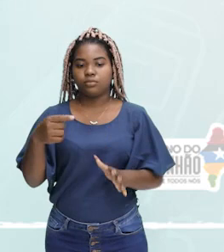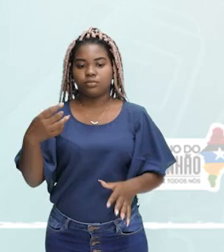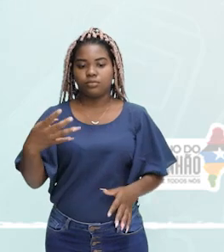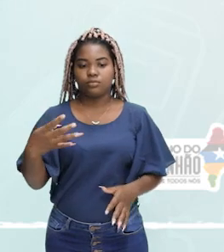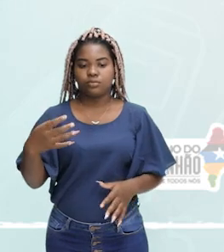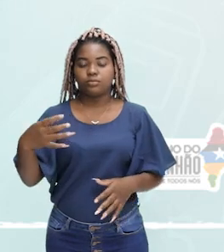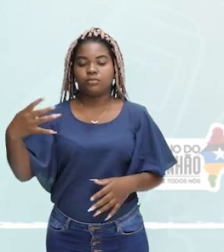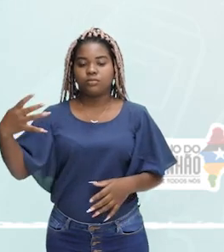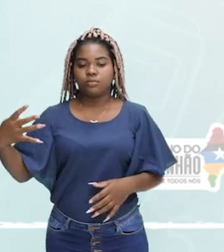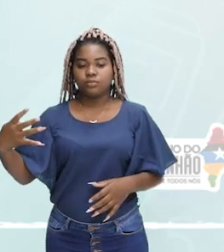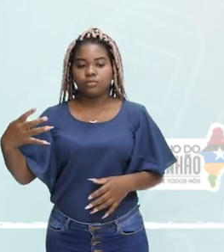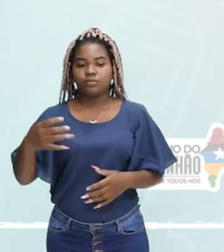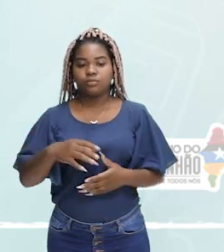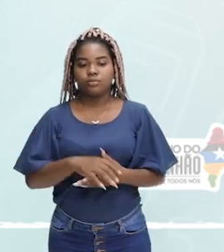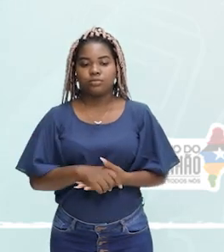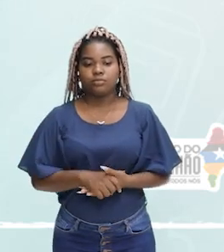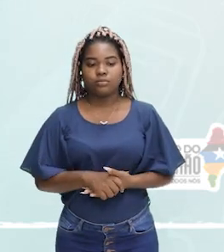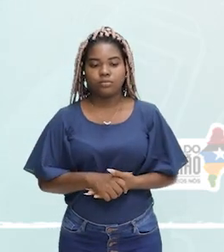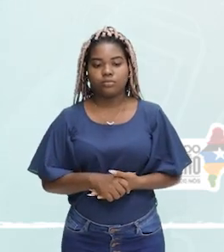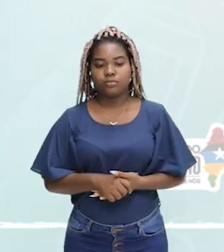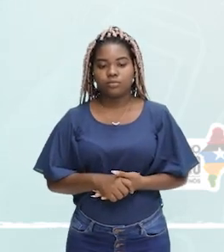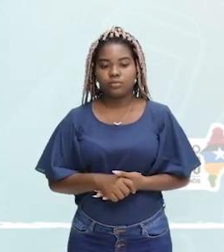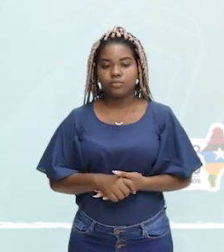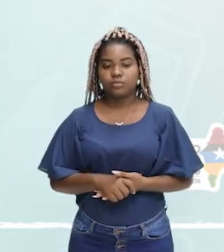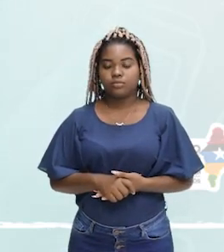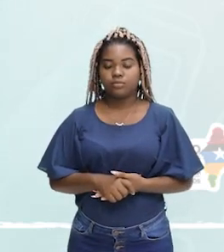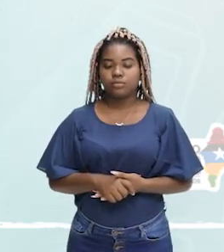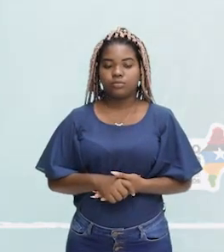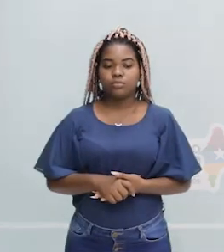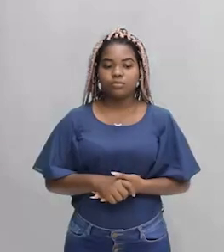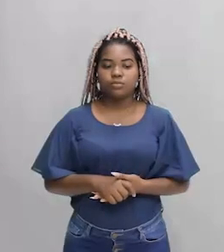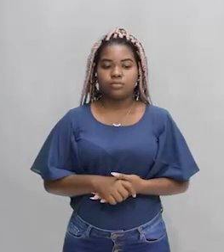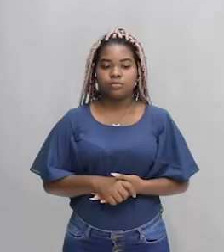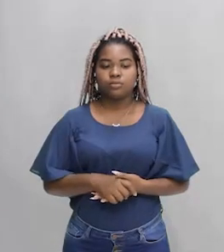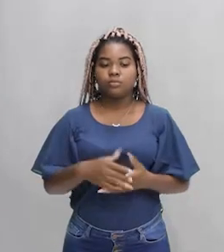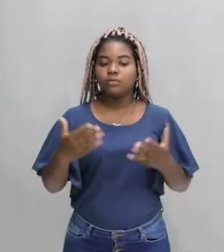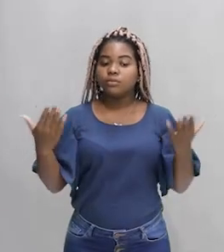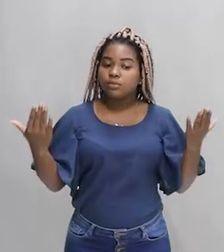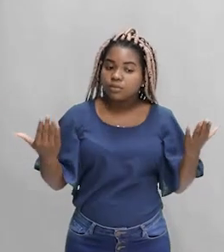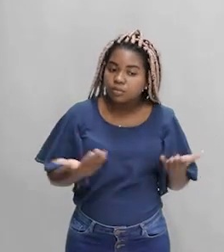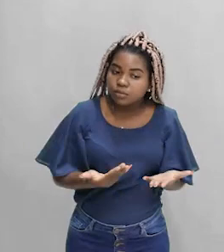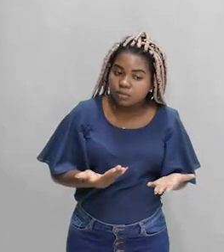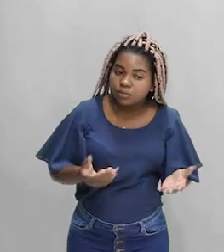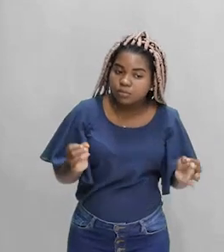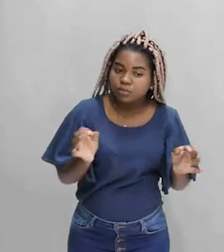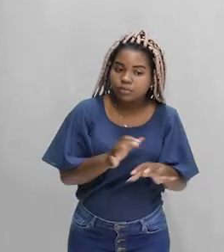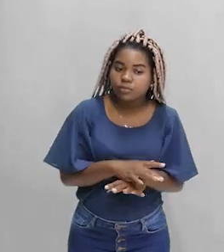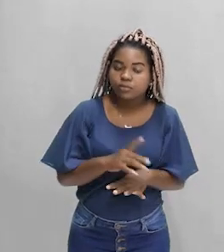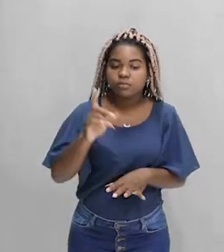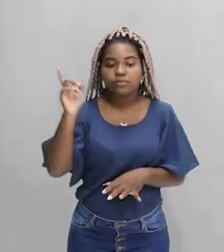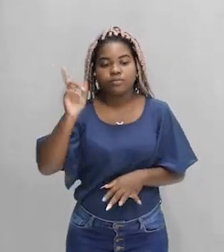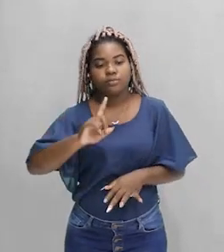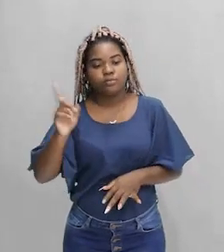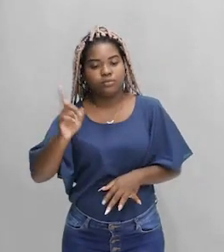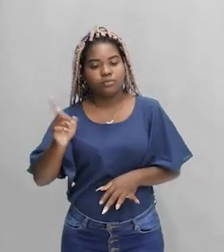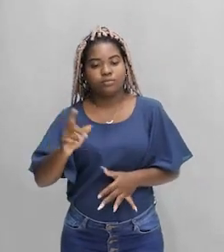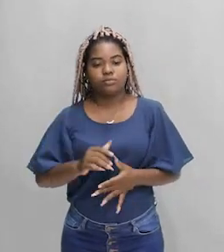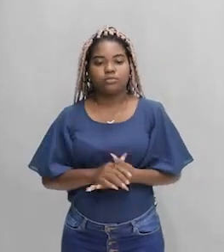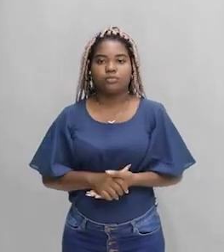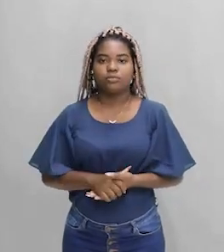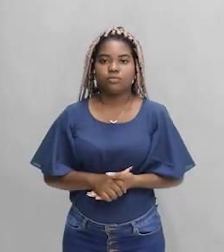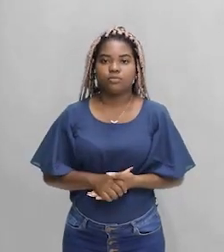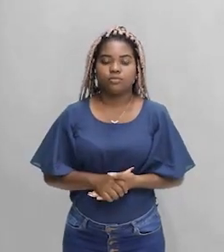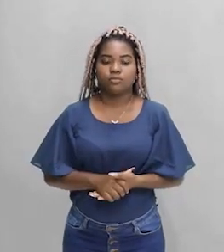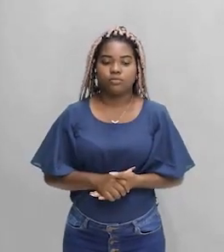e 8 menos 4, 4. Belezinha? E agora, acabou bem aqui? Lógico que não, gente. Olha